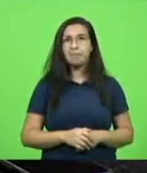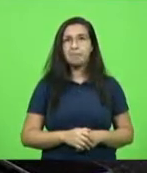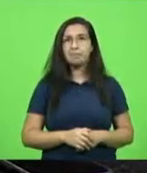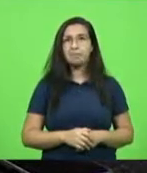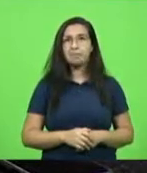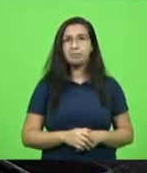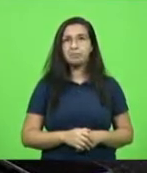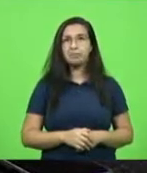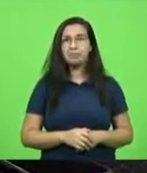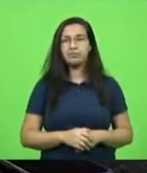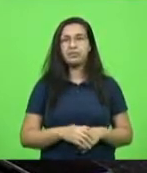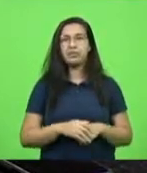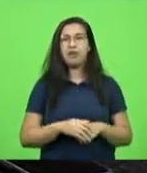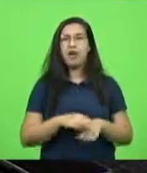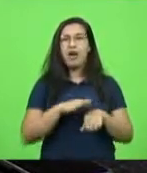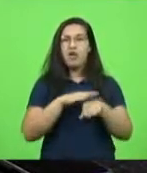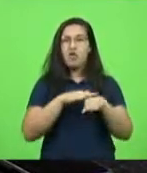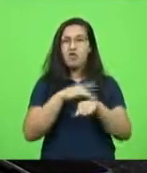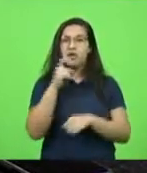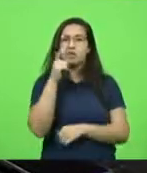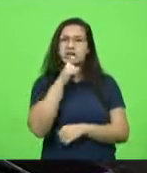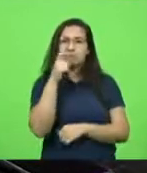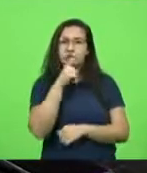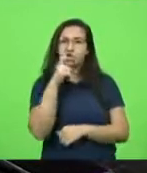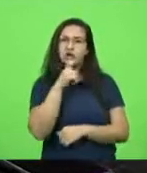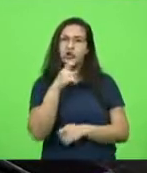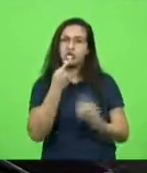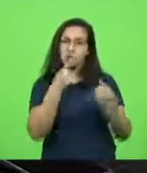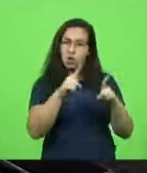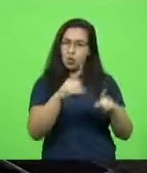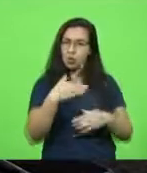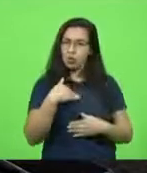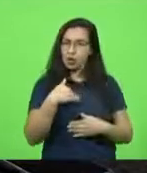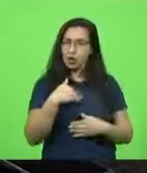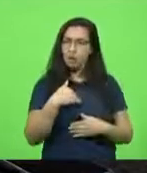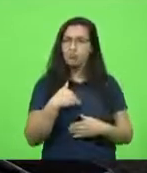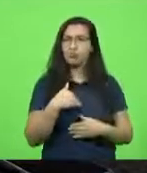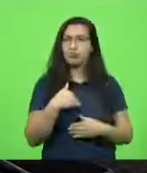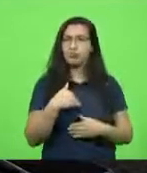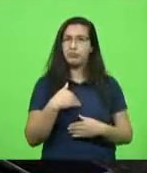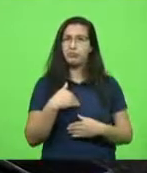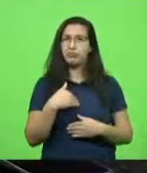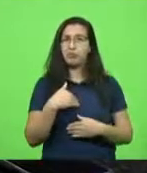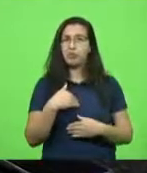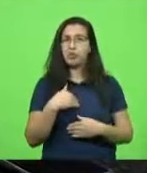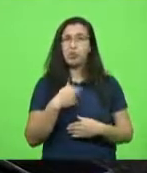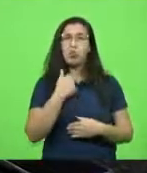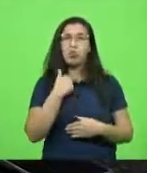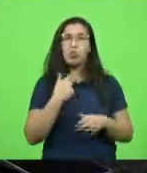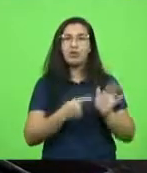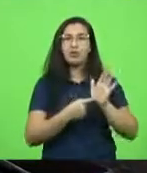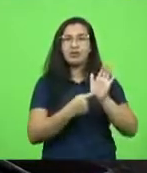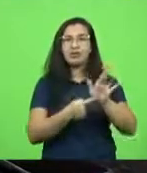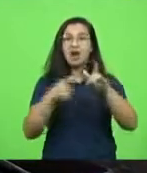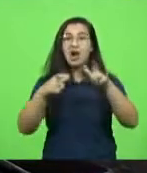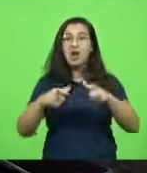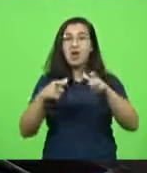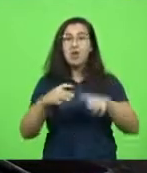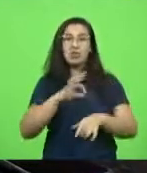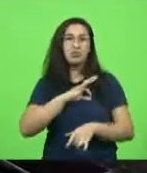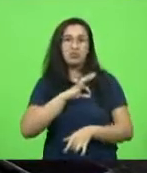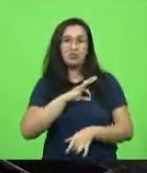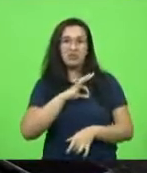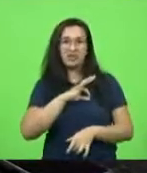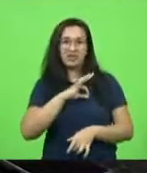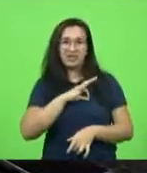derrubar lagartixa na parede o deputado não é não tem como indicar para onde vai ser colocar polícia começou